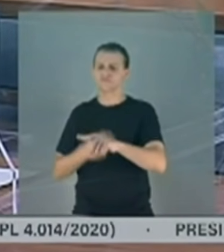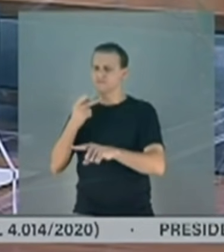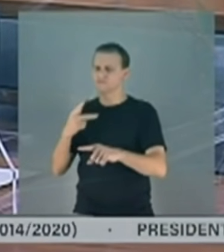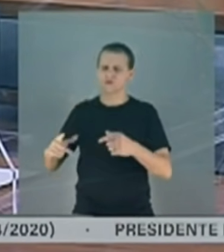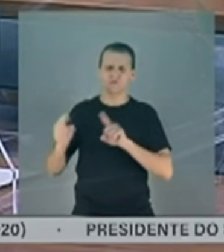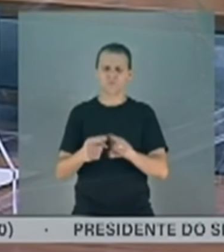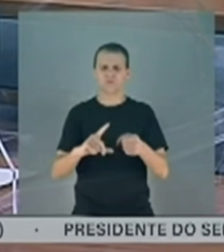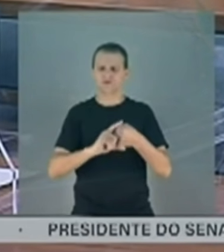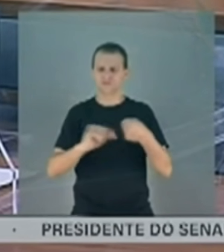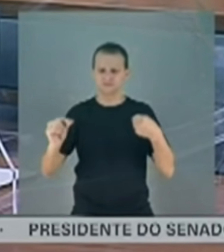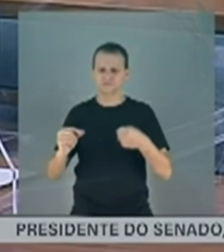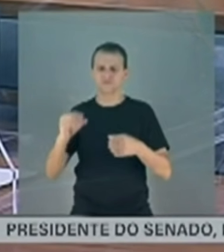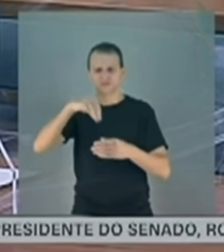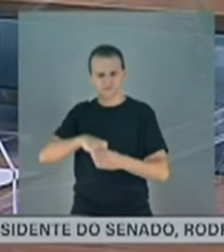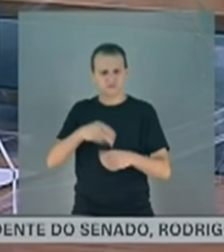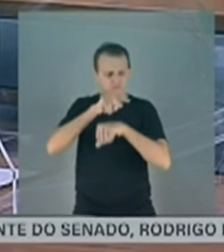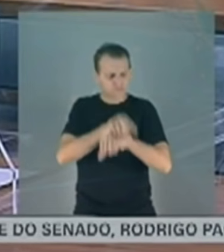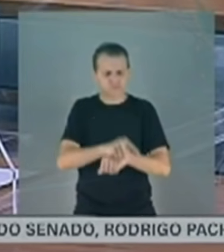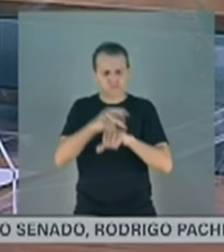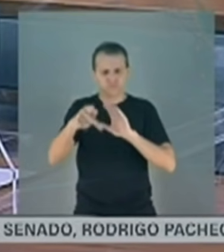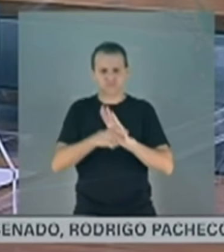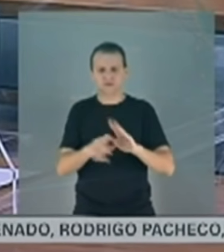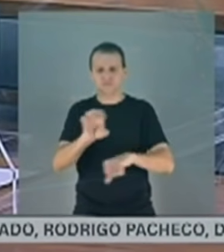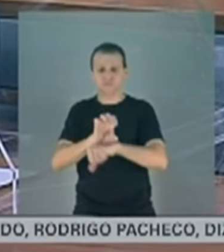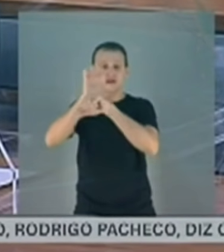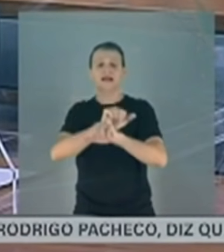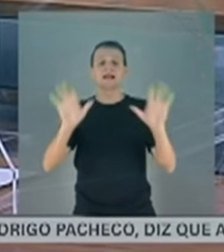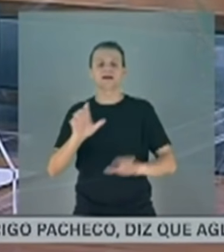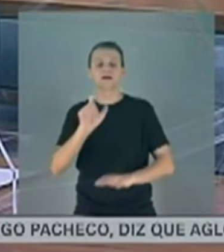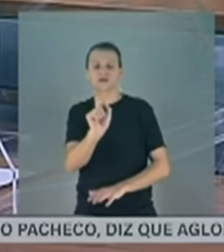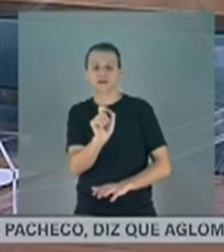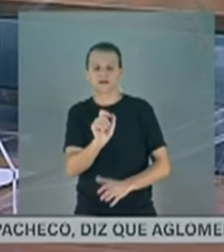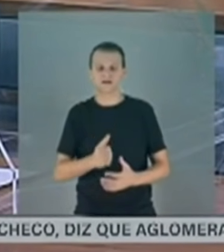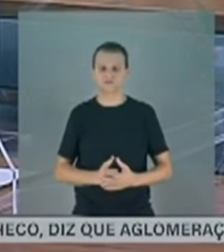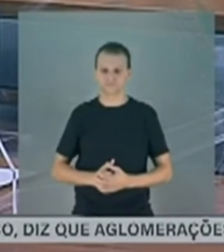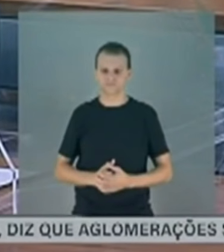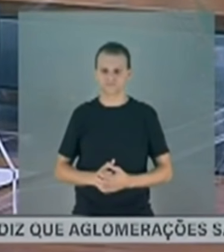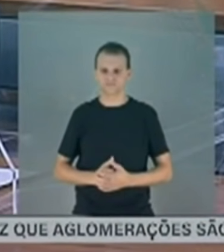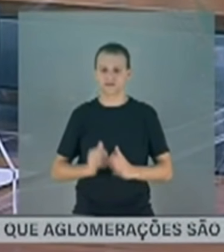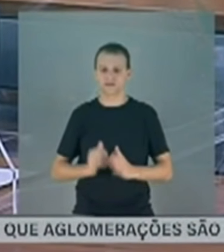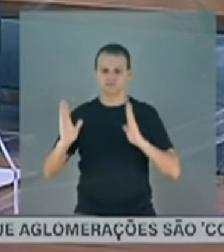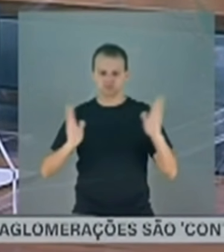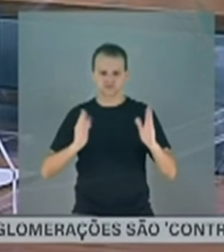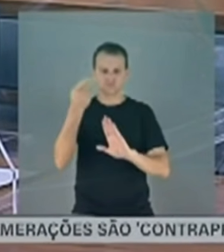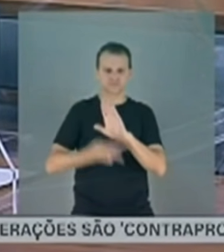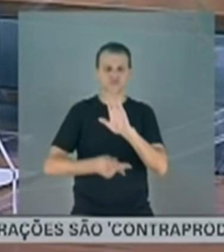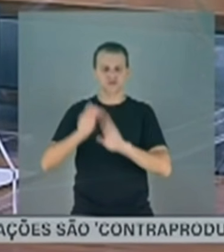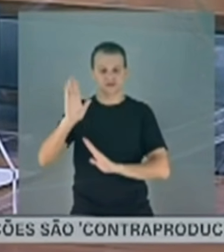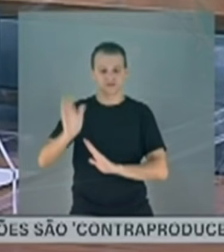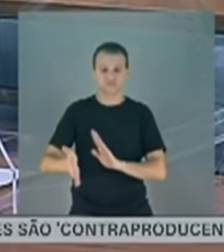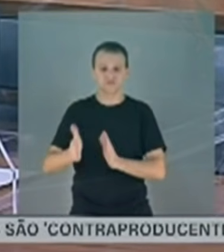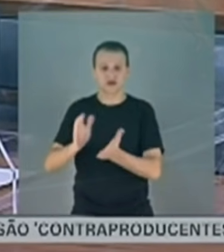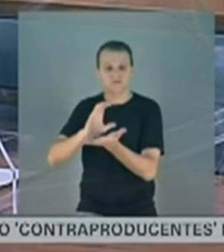do regimento interno por buscar investigar matéria pertinente aos estados, esclareço que, na medida em que os projetos dessa natureza são